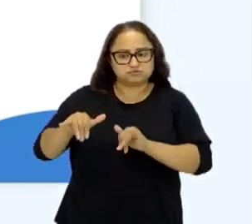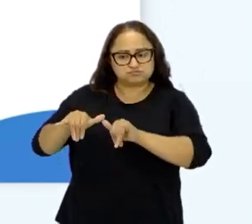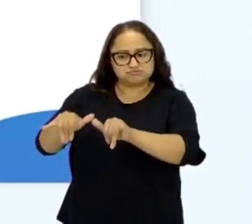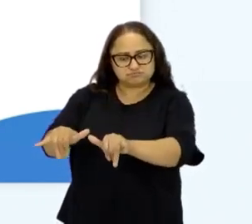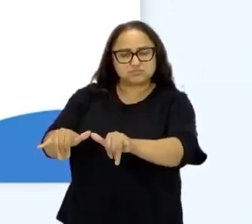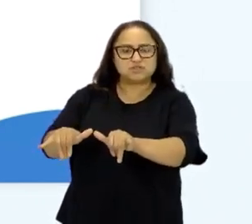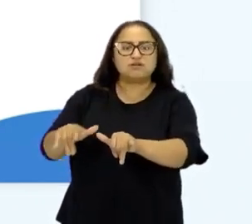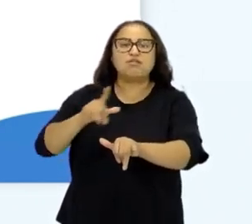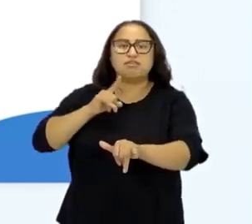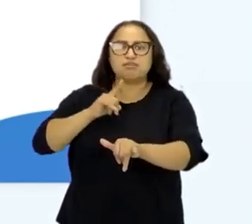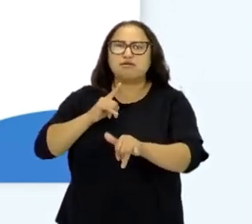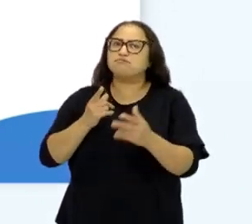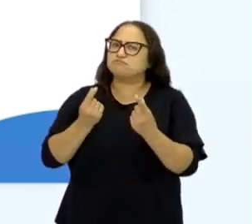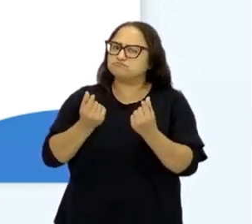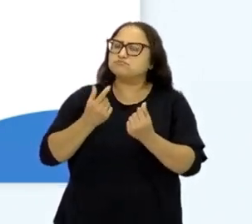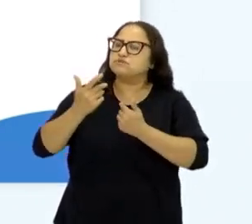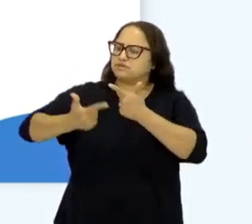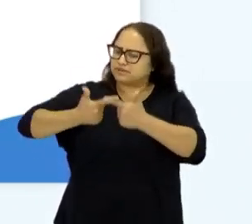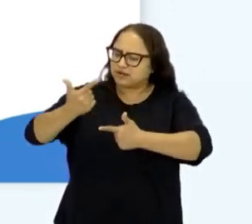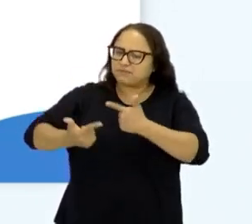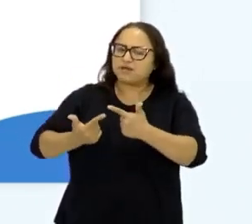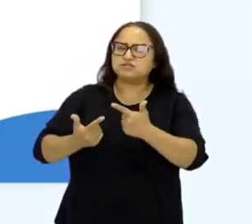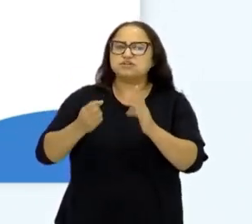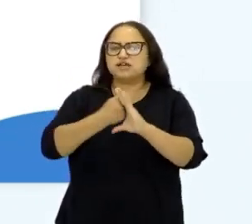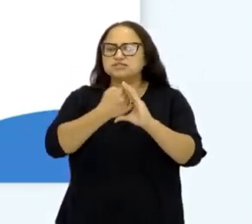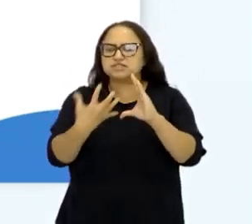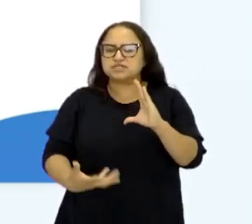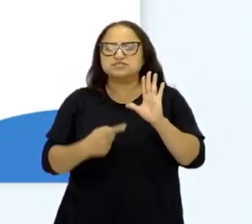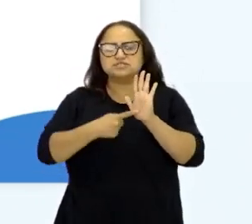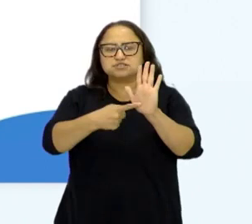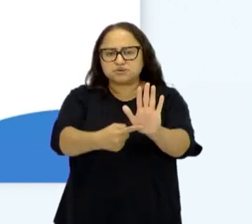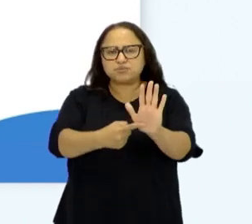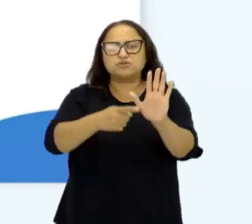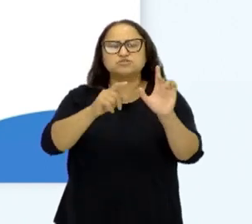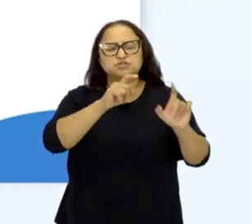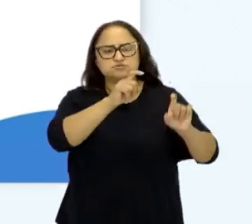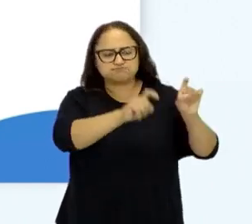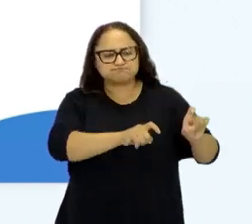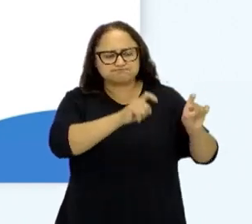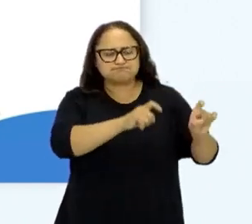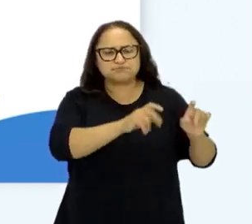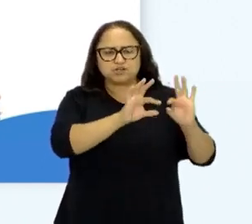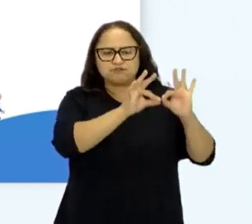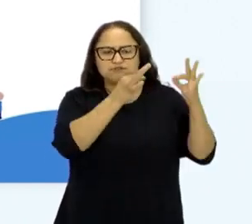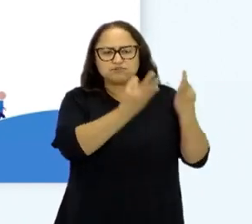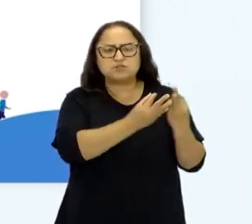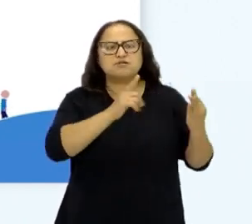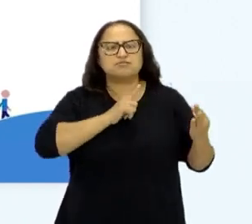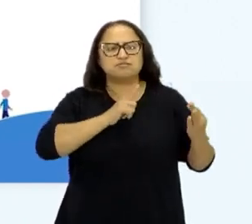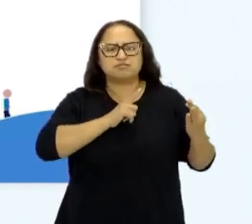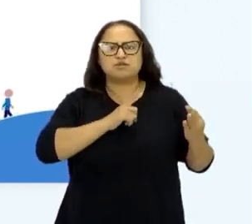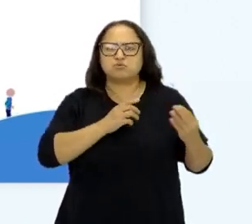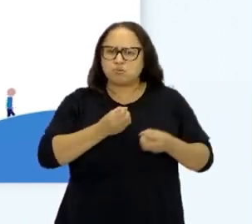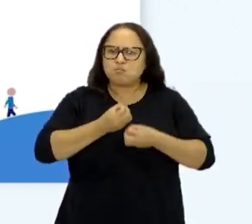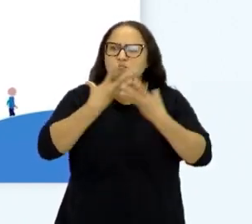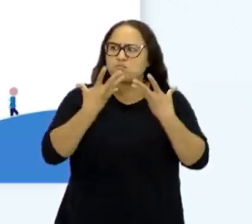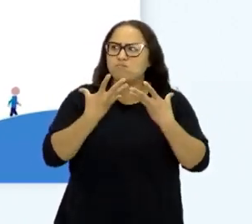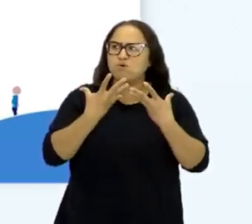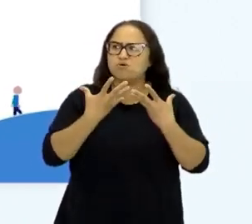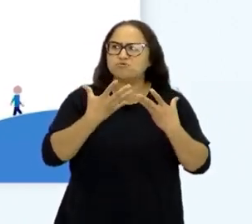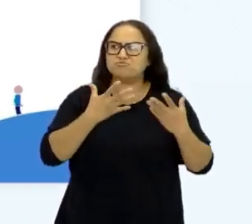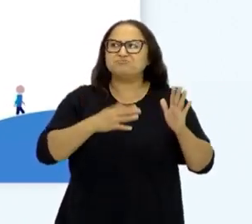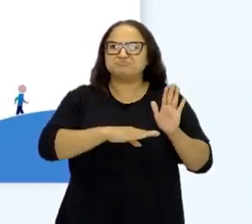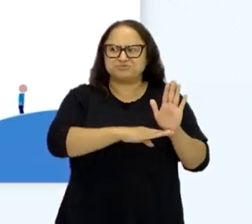gerando muitos empregos. Todas essas características mostram que os agricultores familiares possuem um potencial único para impulsionar